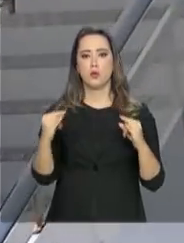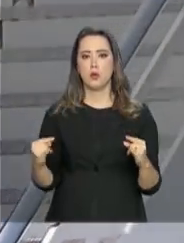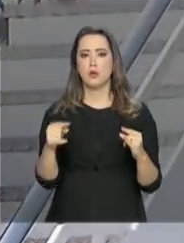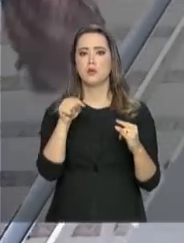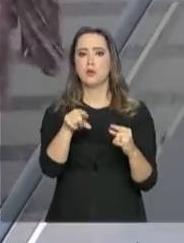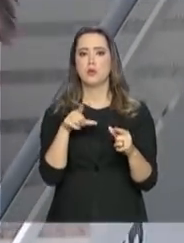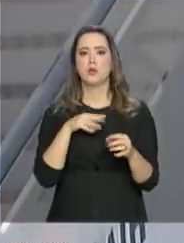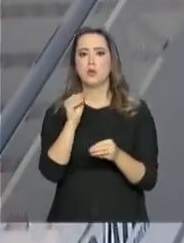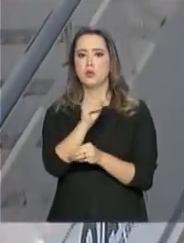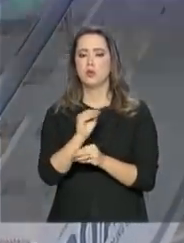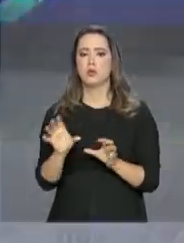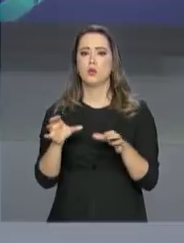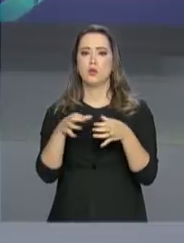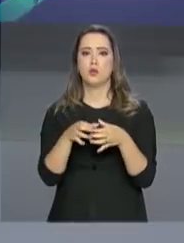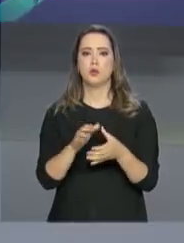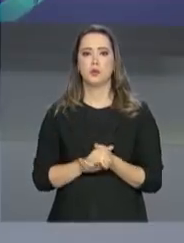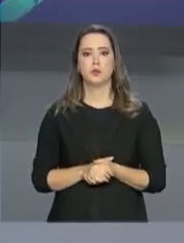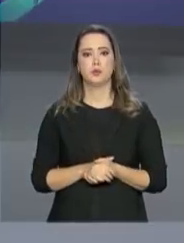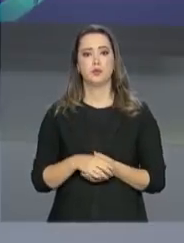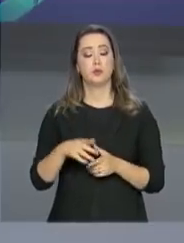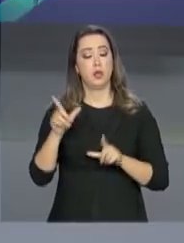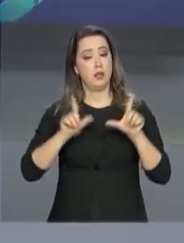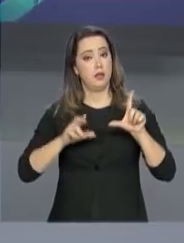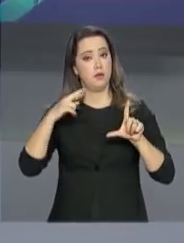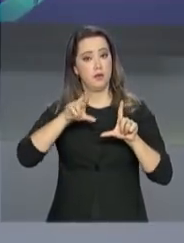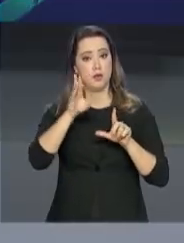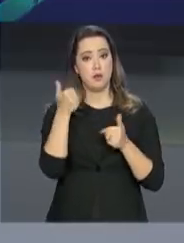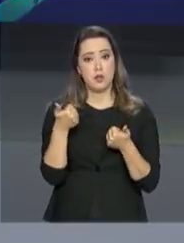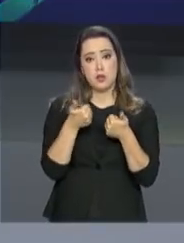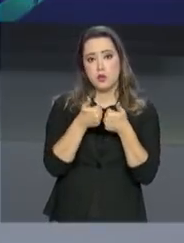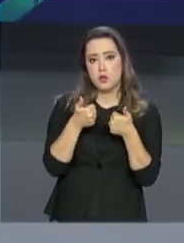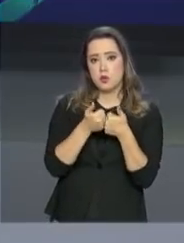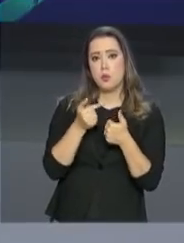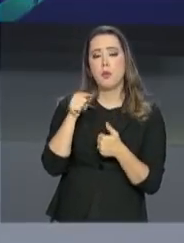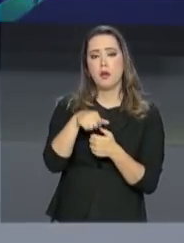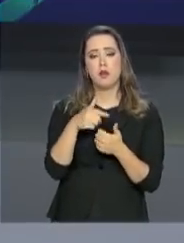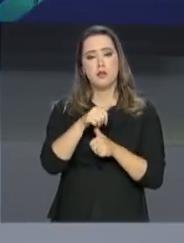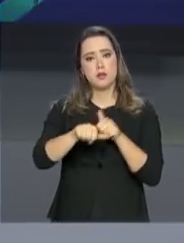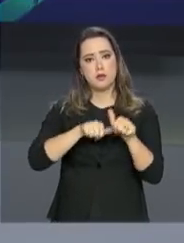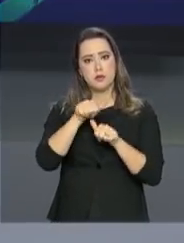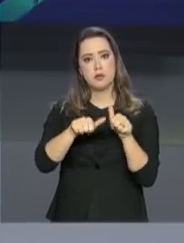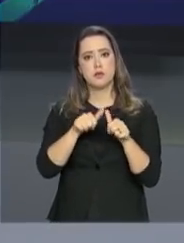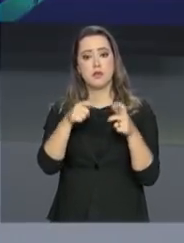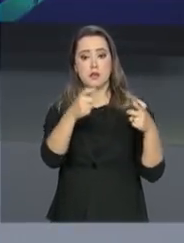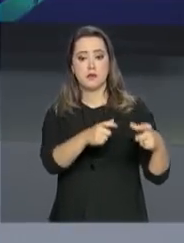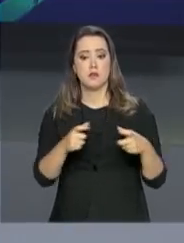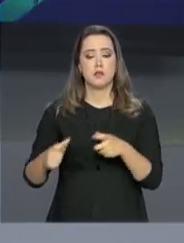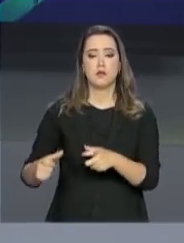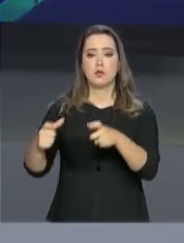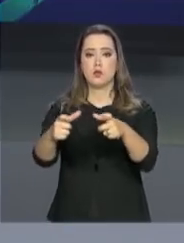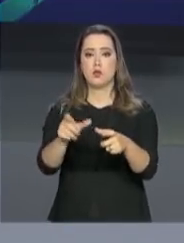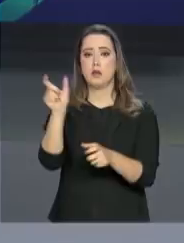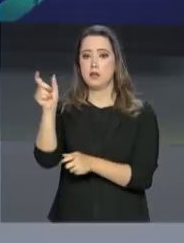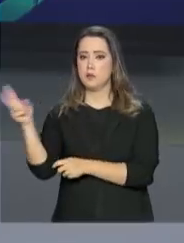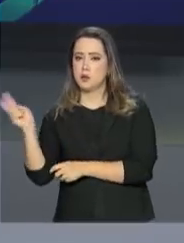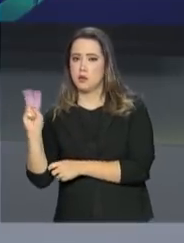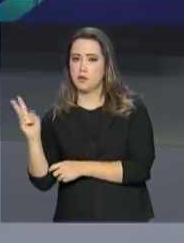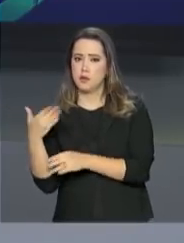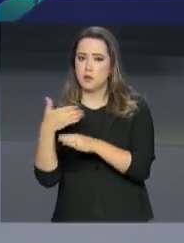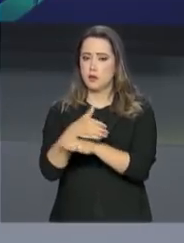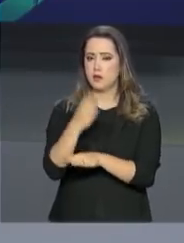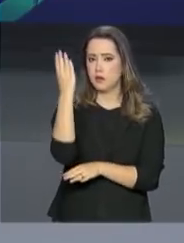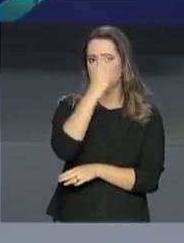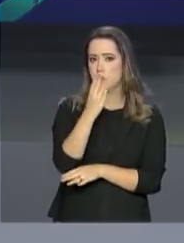e acompanhados por equipes a nbr está acompanhando de perto mas esse processo de interiorização dos venezuelanos e